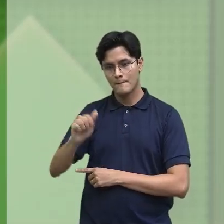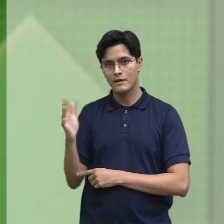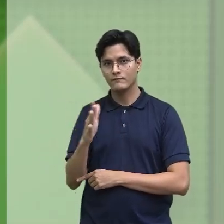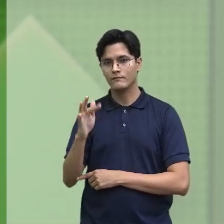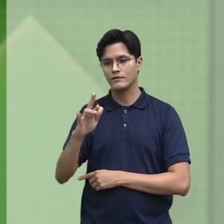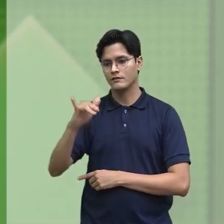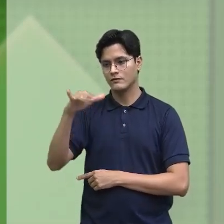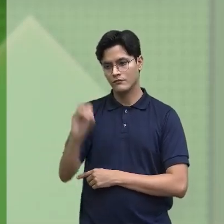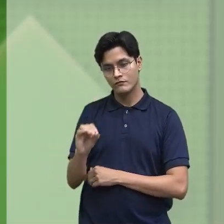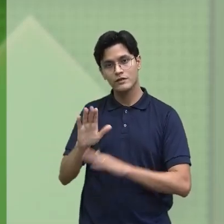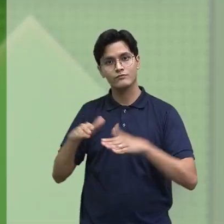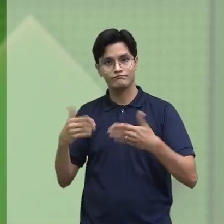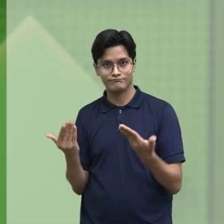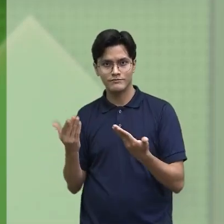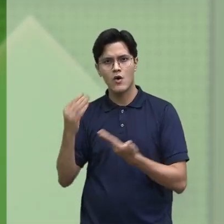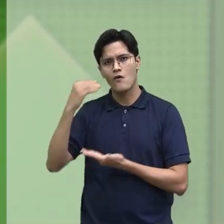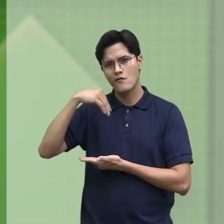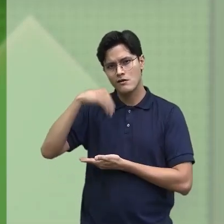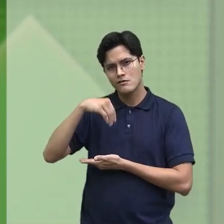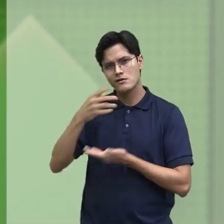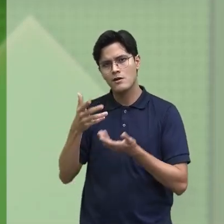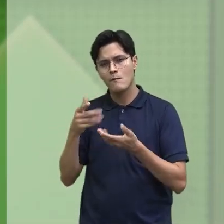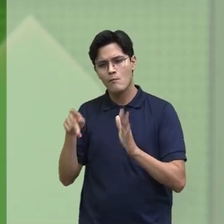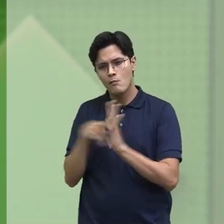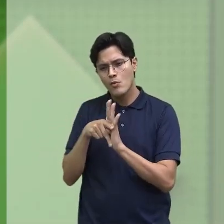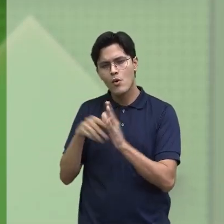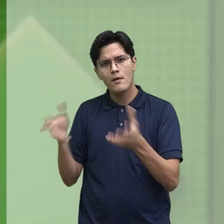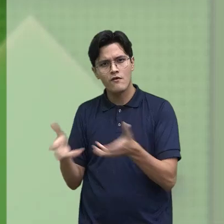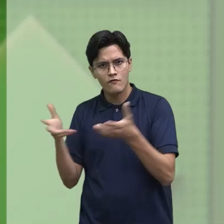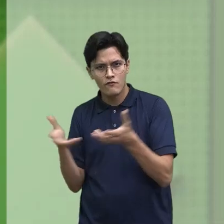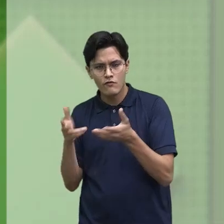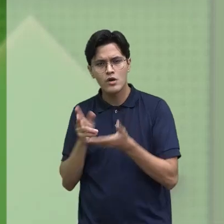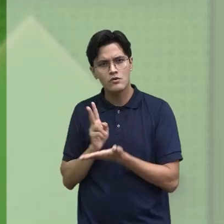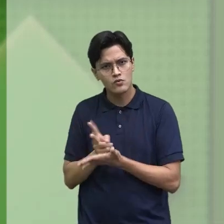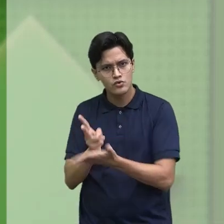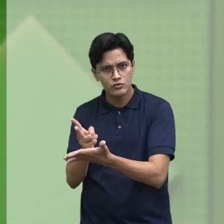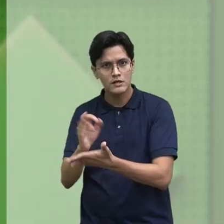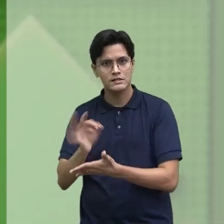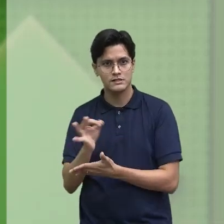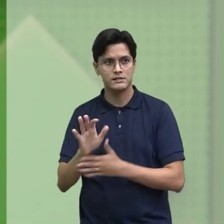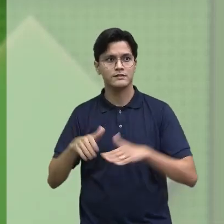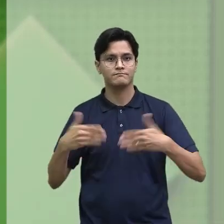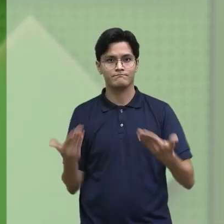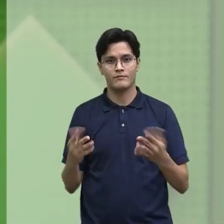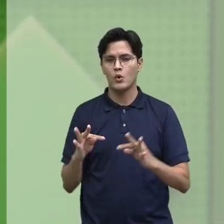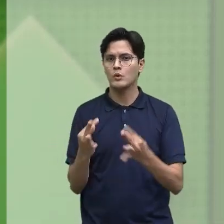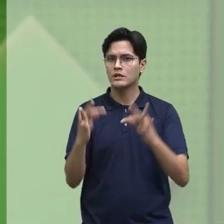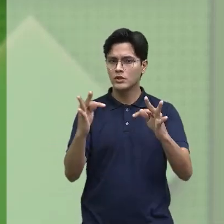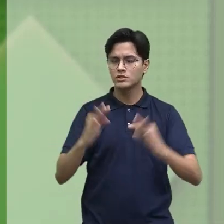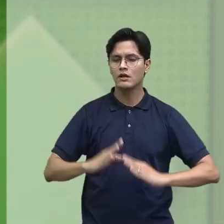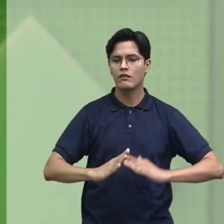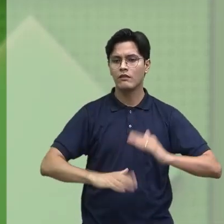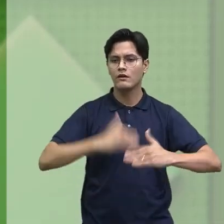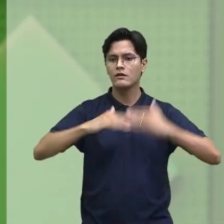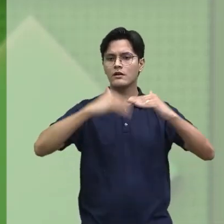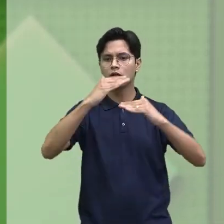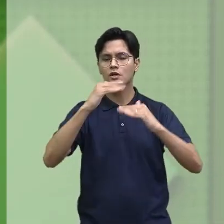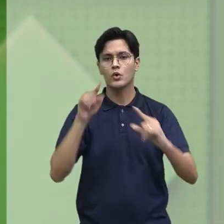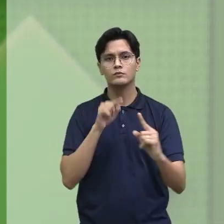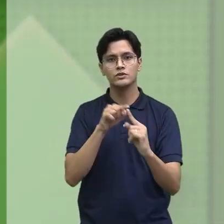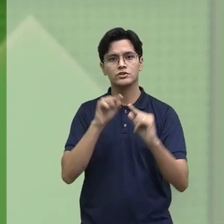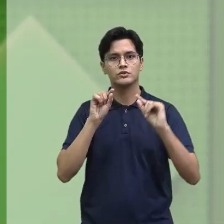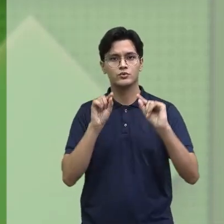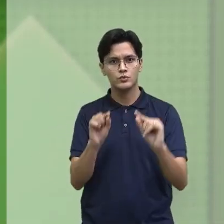delicadeza daquelas folhas, né, daquele vegetal. Então, essas tecnologias, elas têm avançado bastante para agir justamente nesses